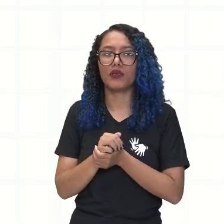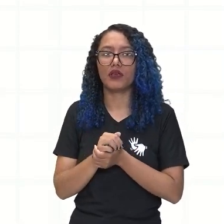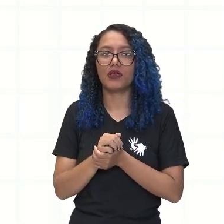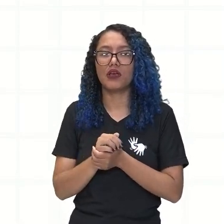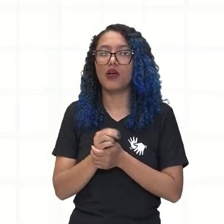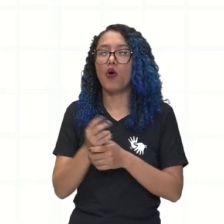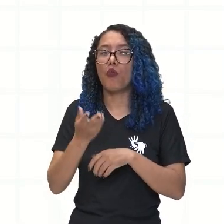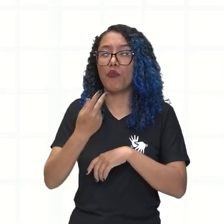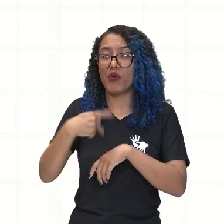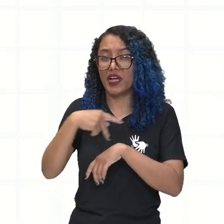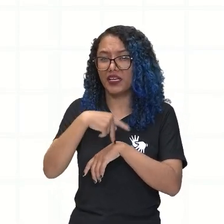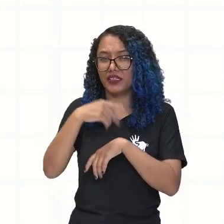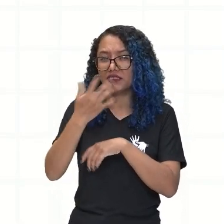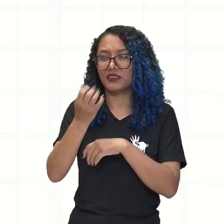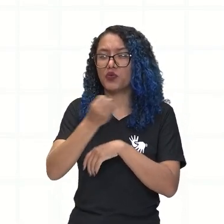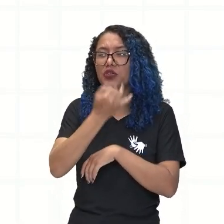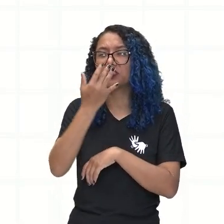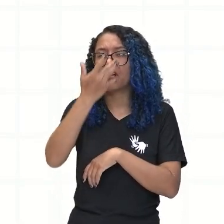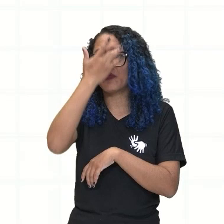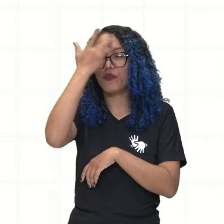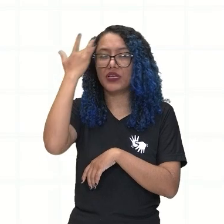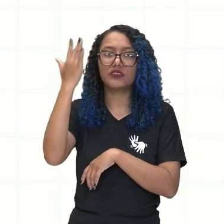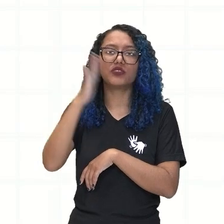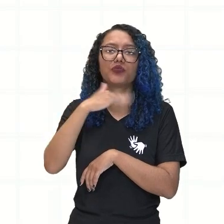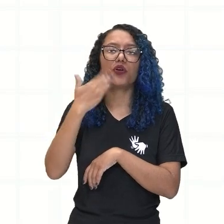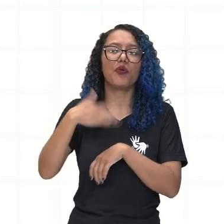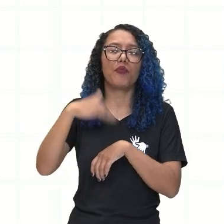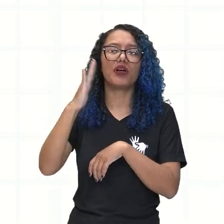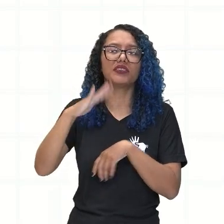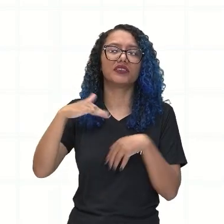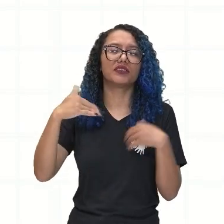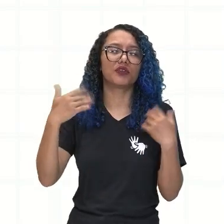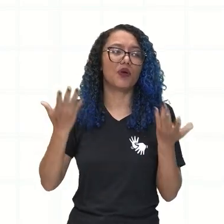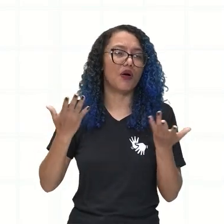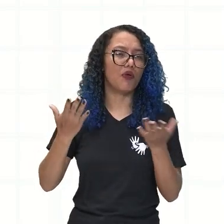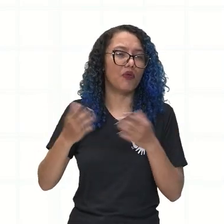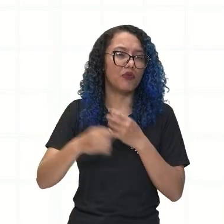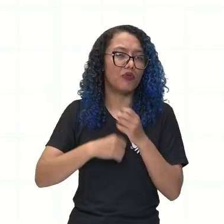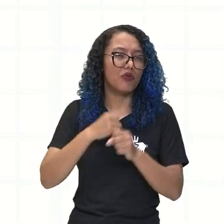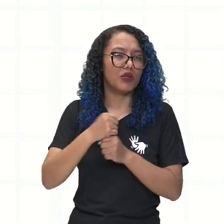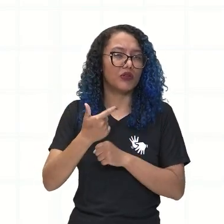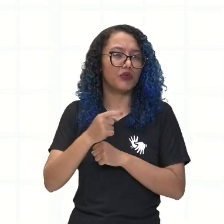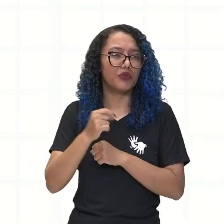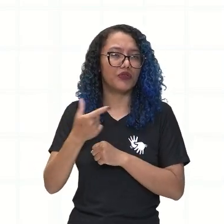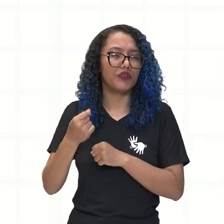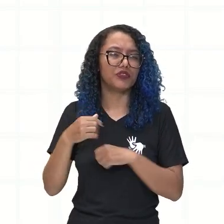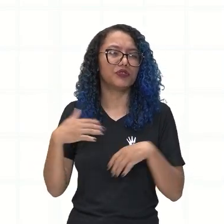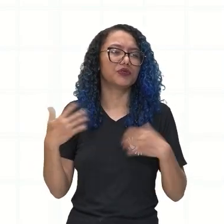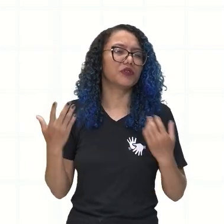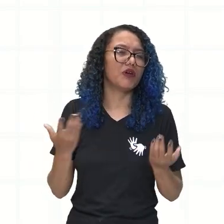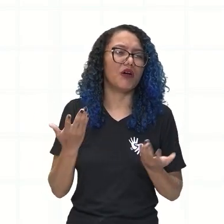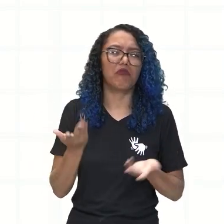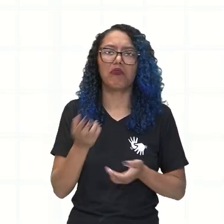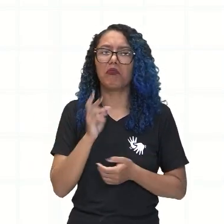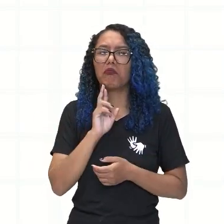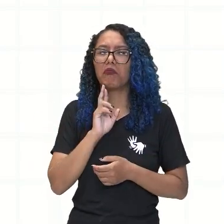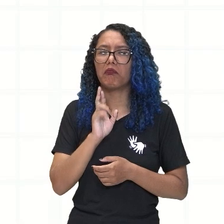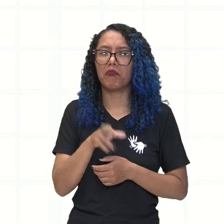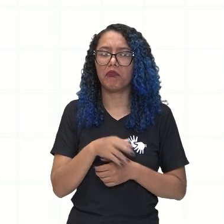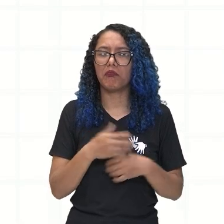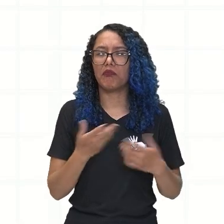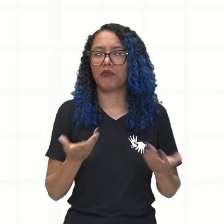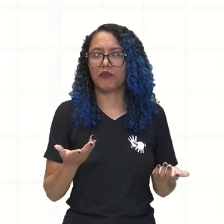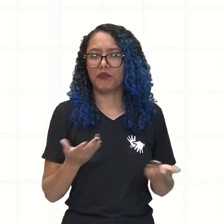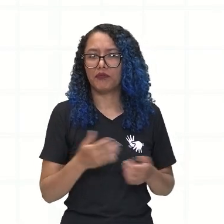óbito nesse número de casos em 2020? Aí você já vai observar que foi os